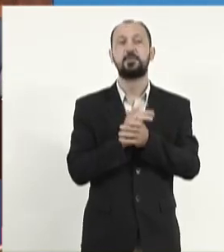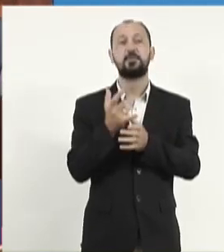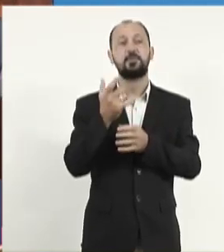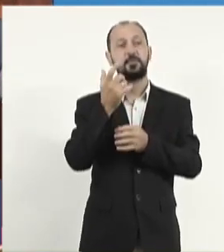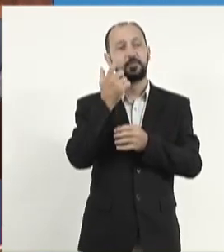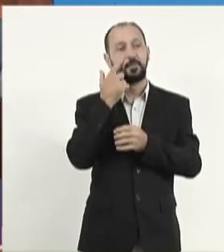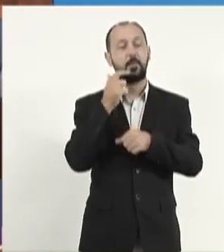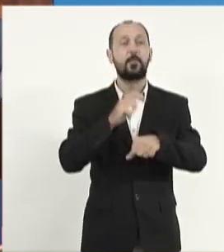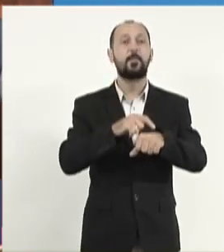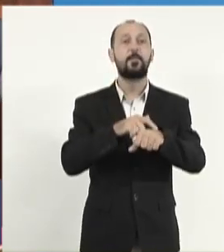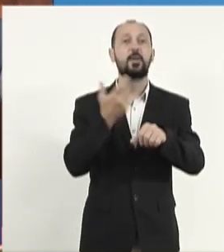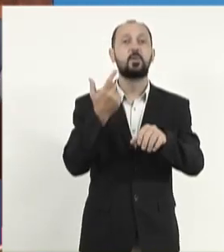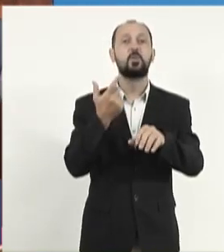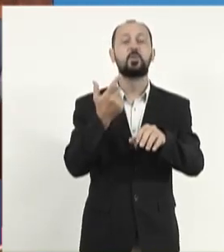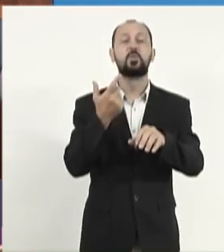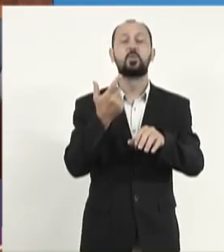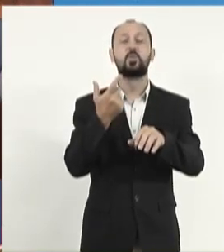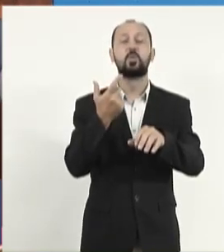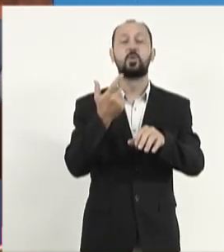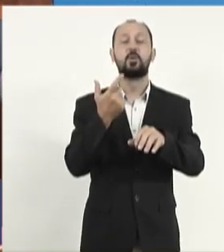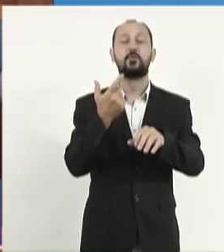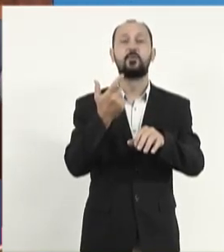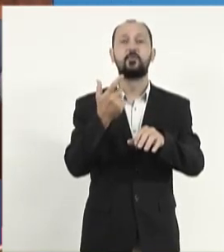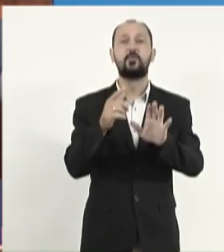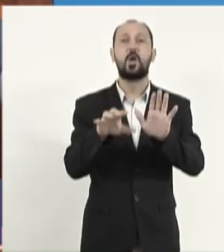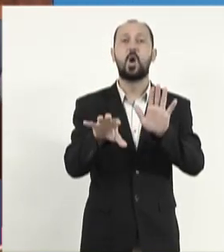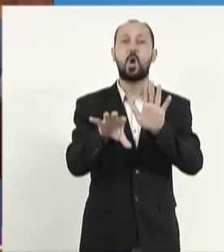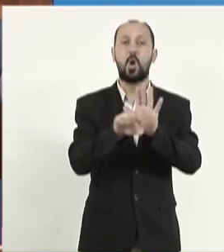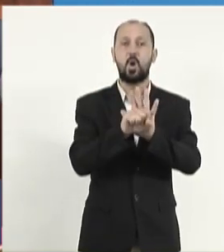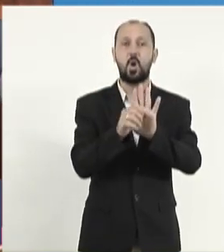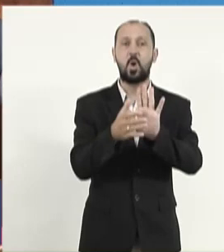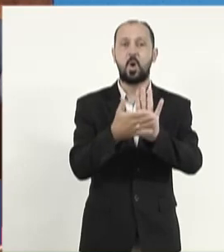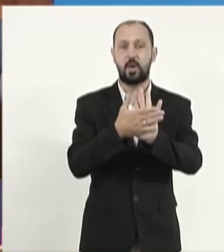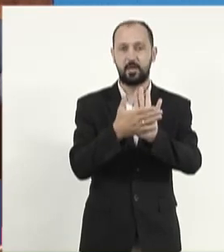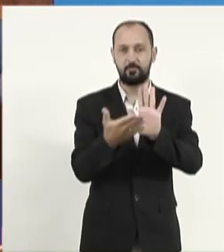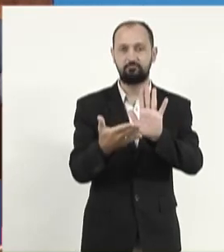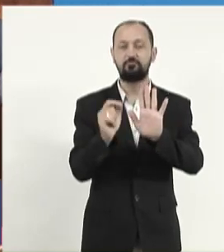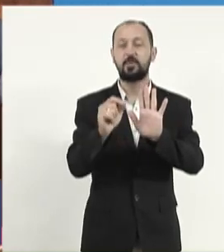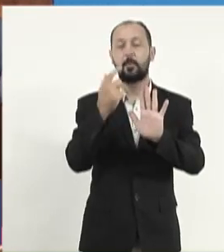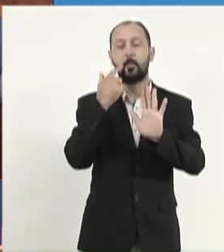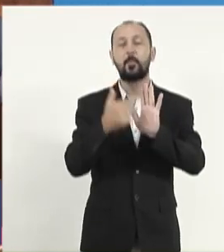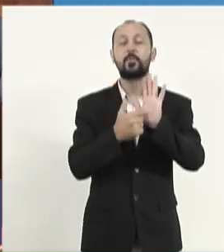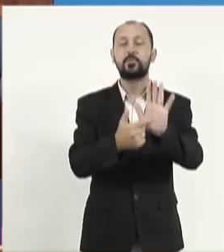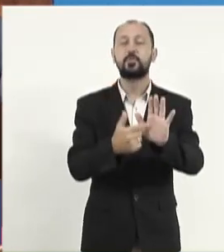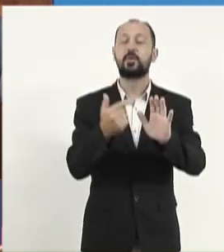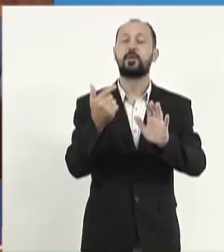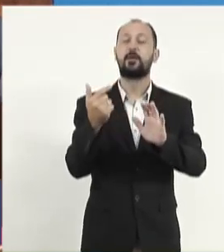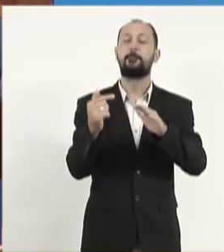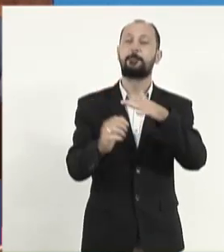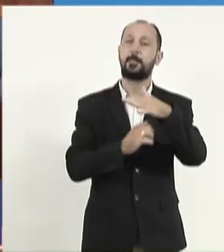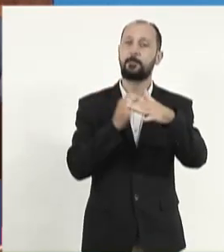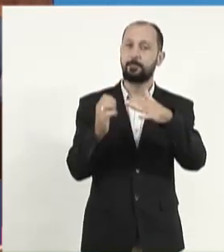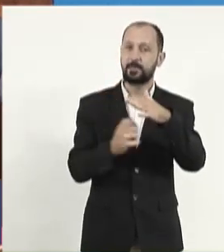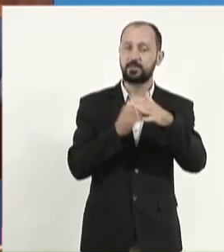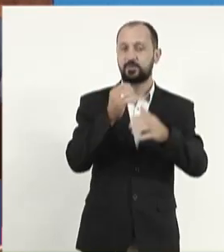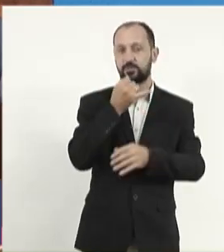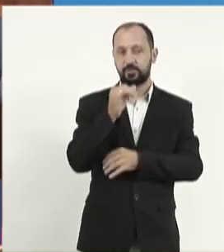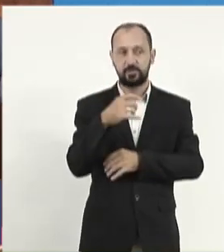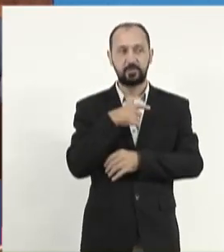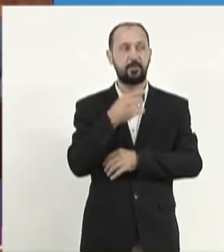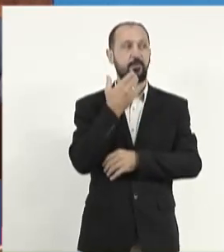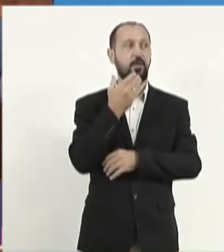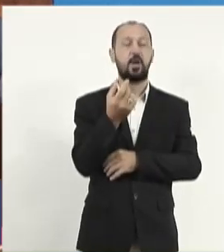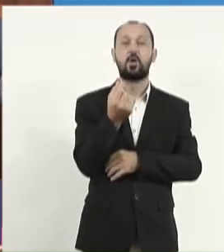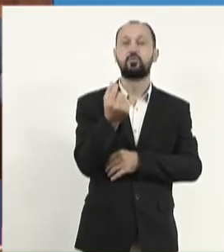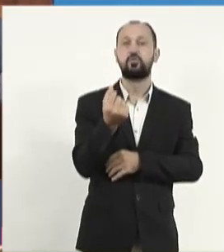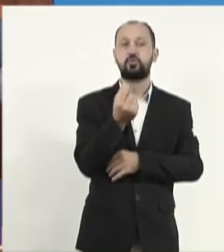resultado concreto daquela CPI, que chegou à conclusão que a empresa concessionária de energia estava cobrando